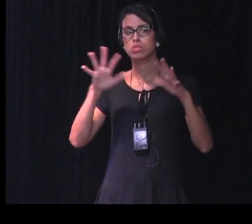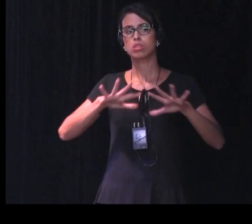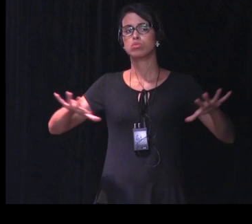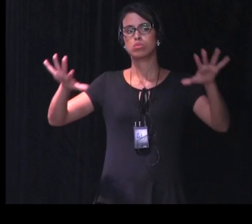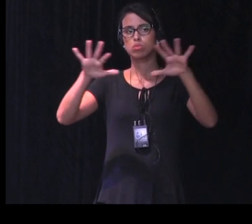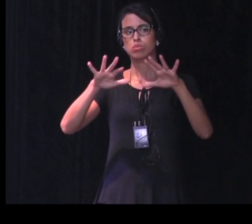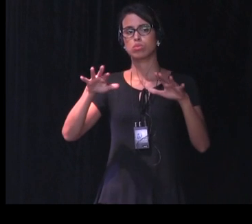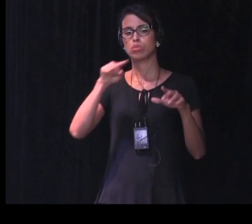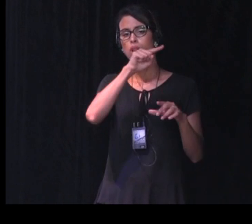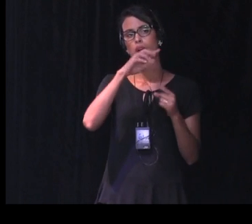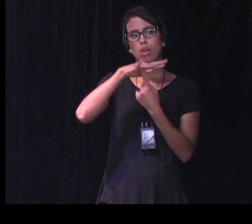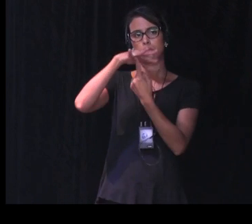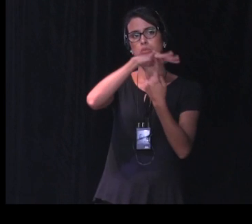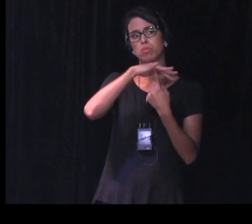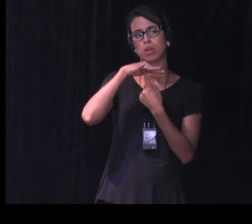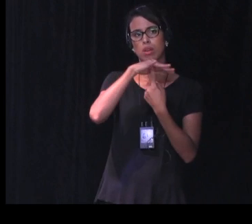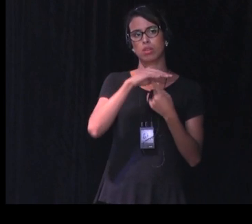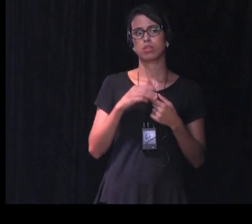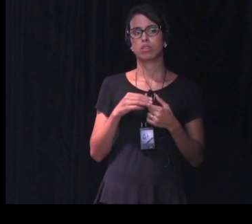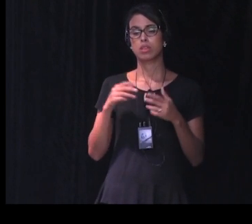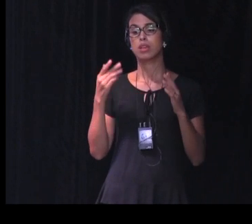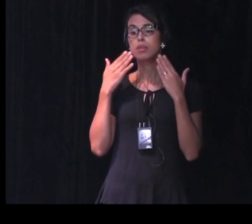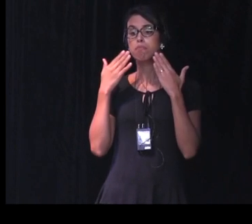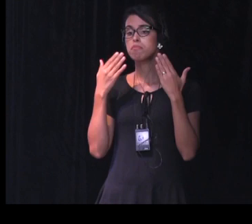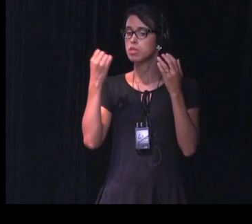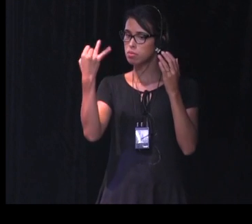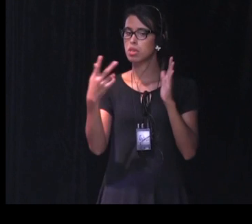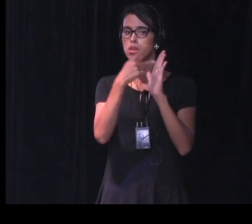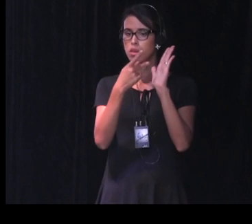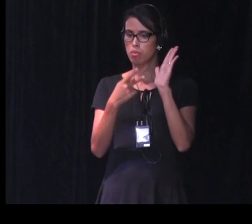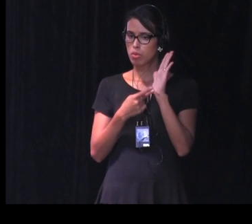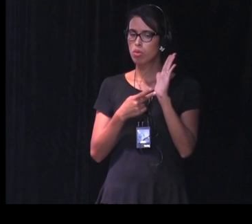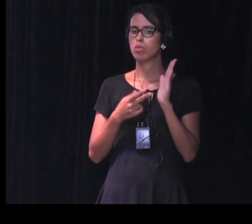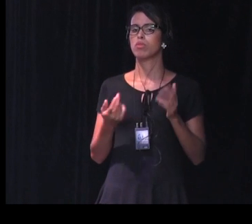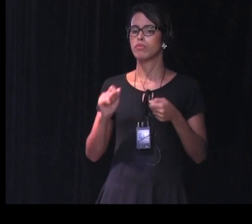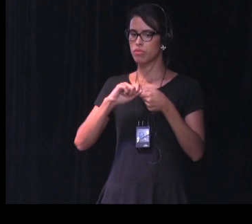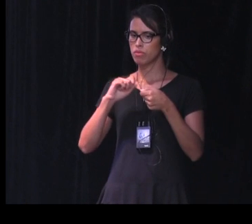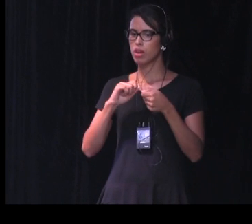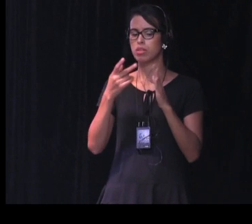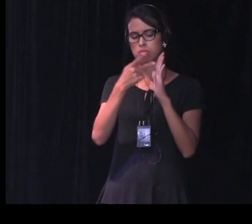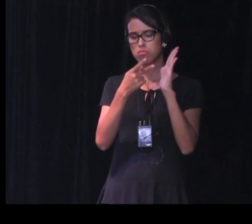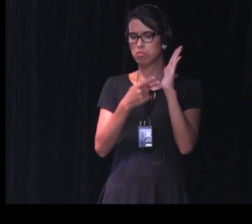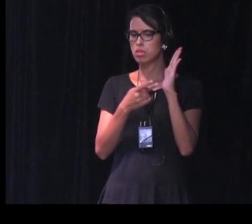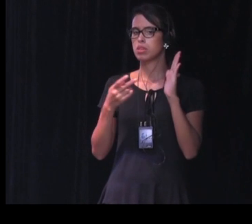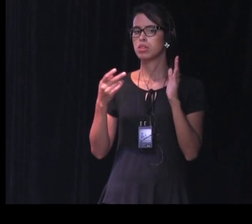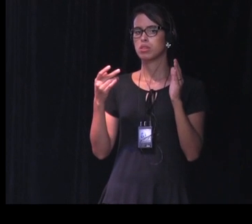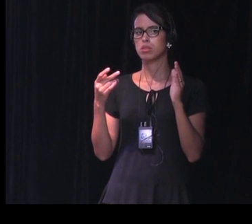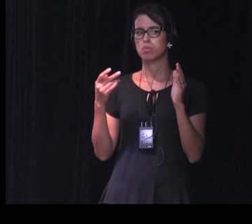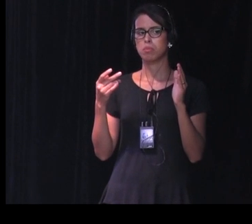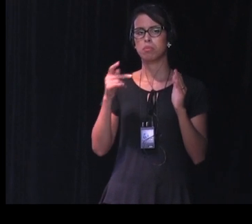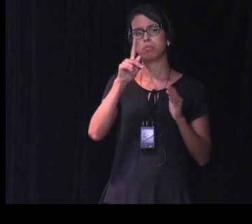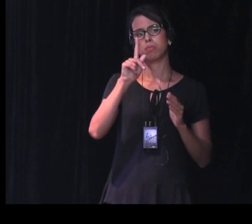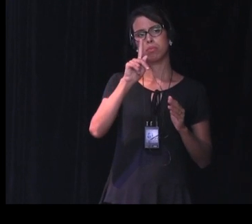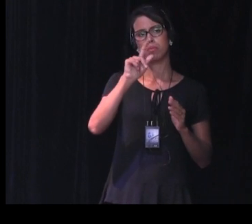exposição universal onde? Na Quinta. Ele propõe esse plano e constrói o que se